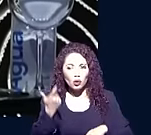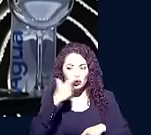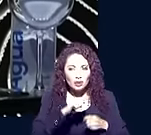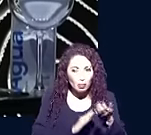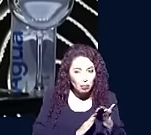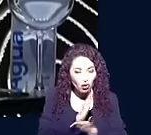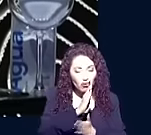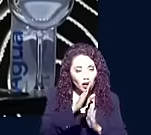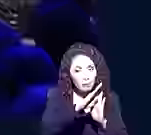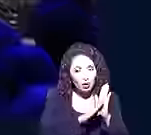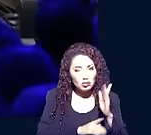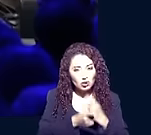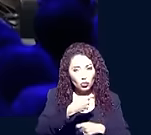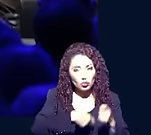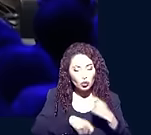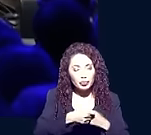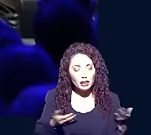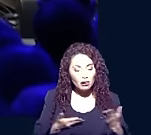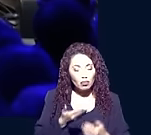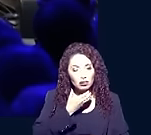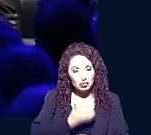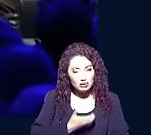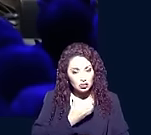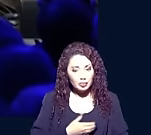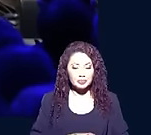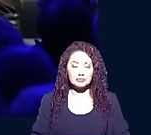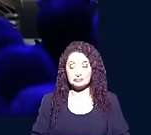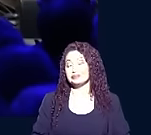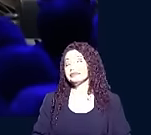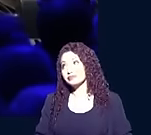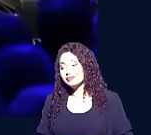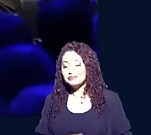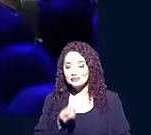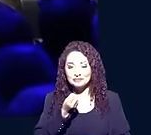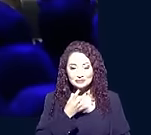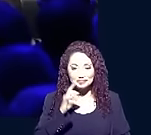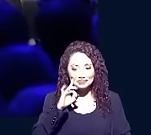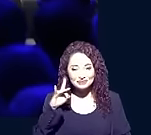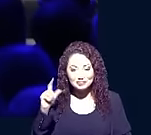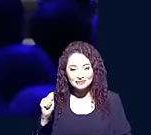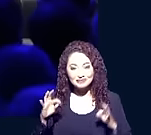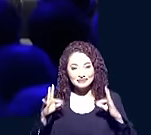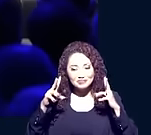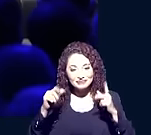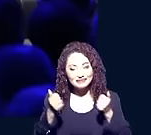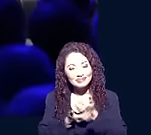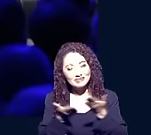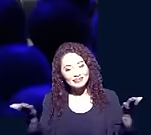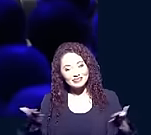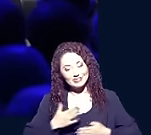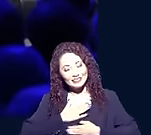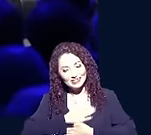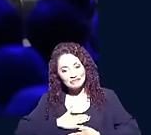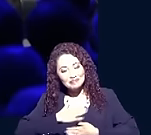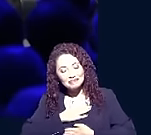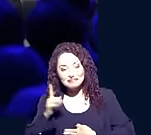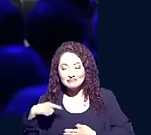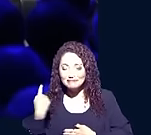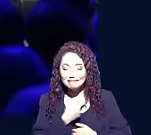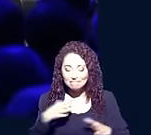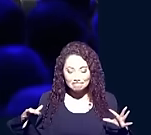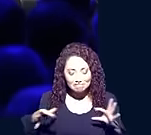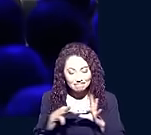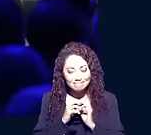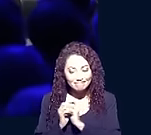final de ano bom bom dia a todos ainda e a todas um prazer mais uma vez estarmos aqui